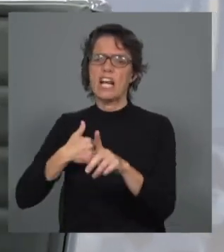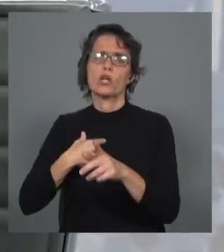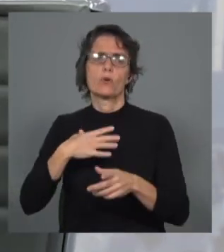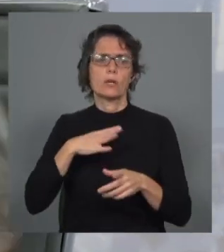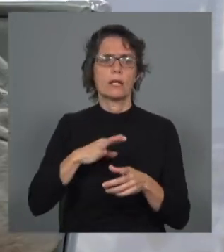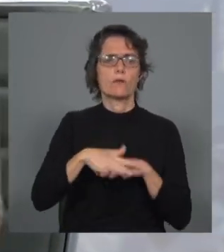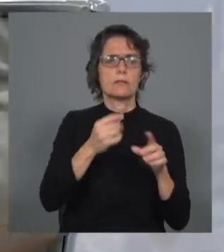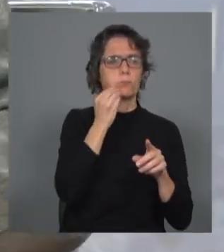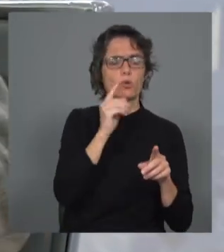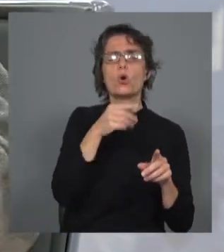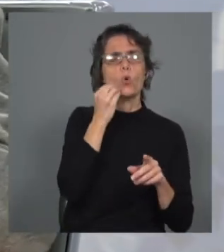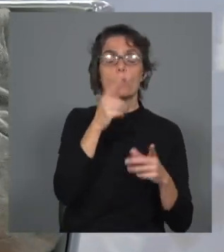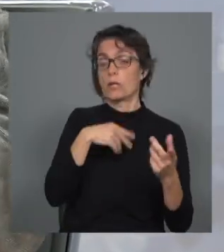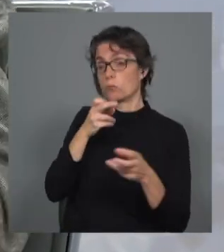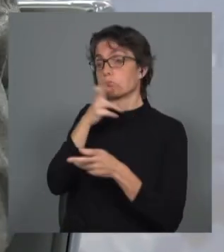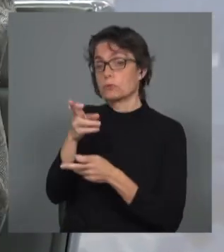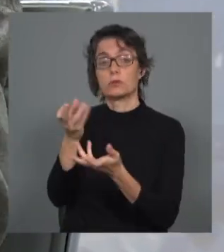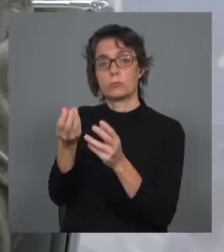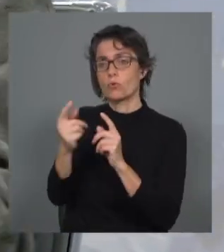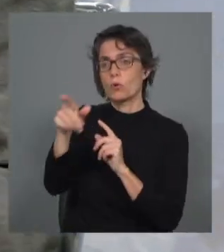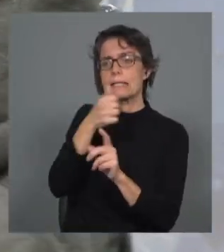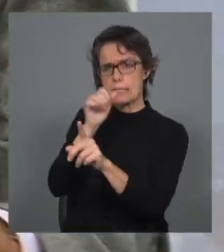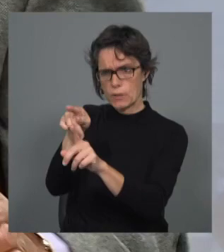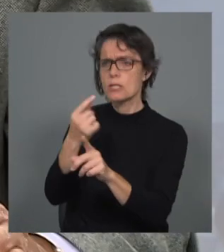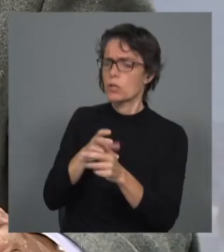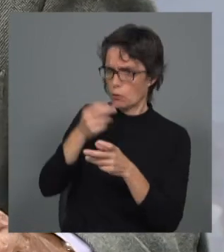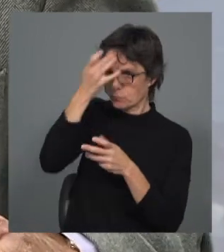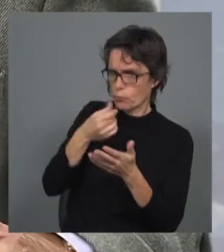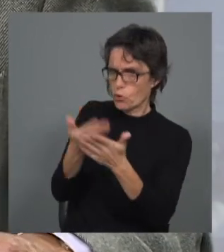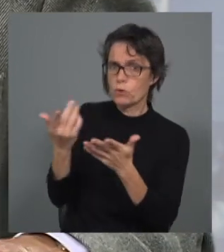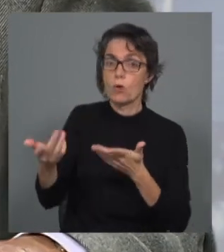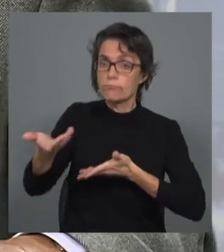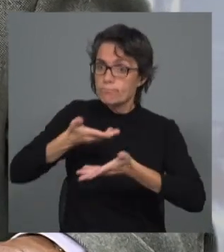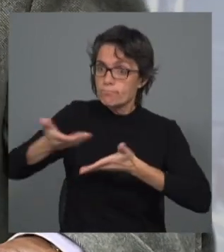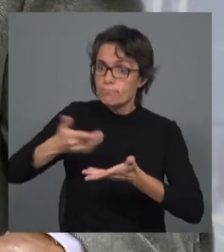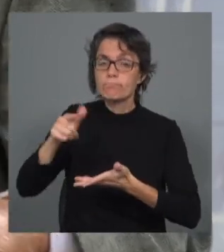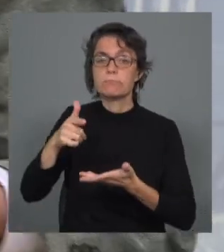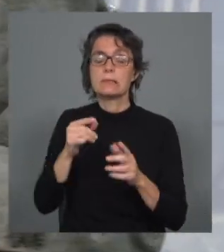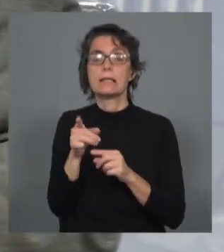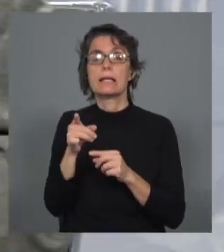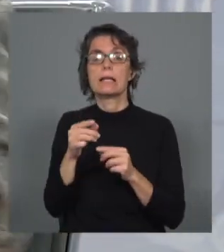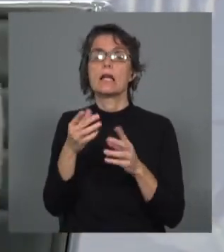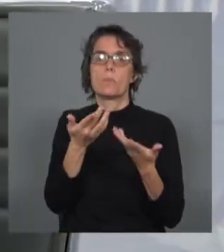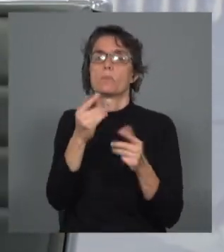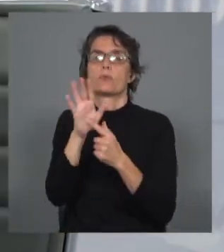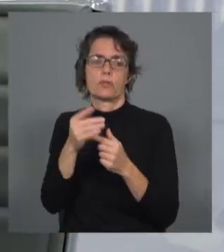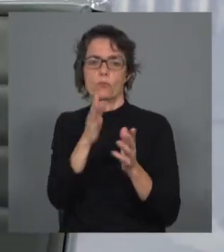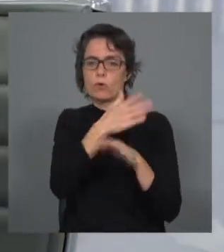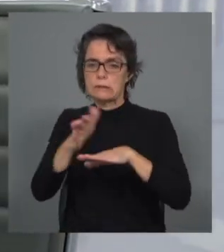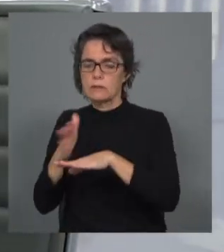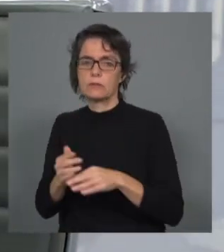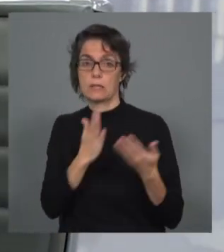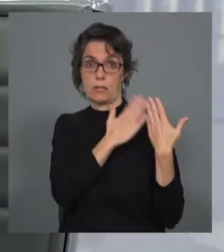uma decisão dele. Nós podemos dizer o que é que pensamos. E então tem que começar desde o responsável pela publicidade ao responsável